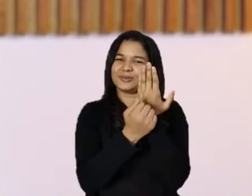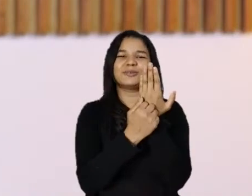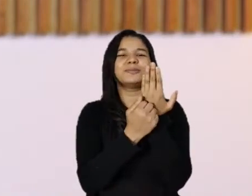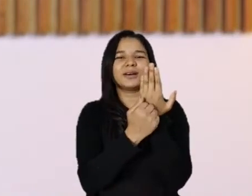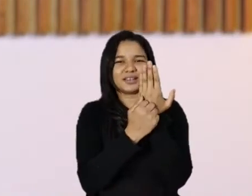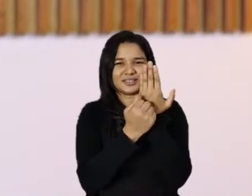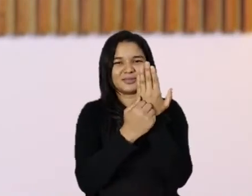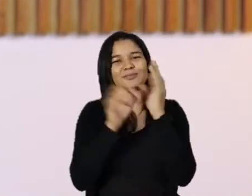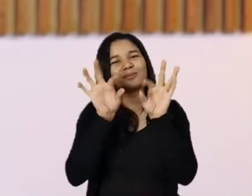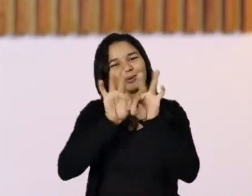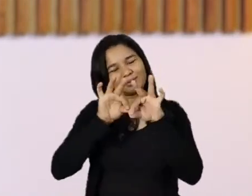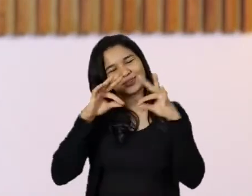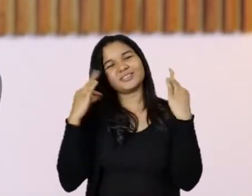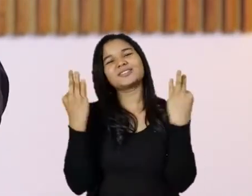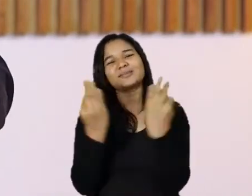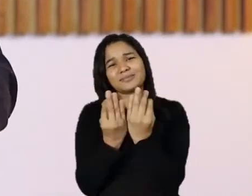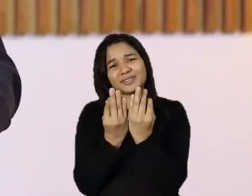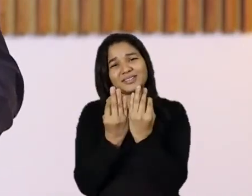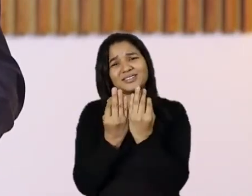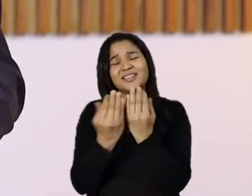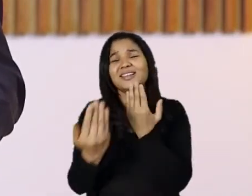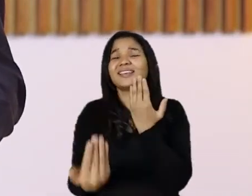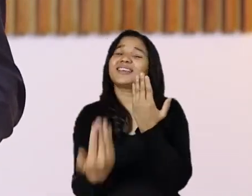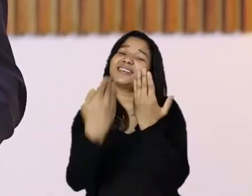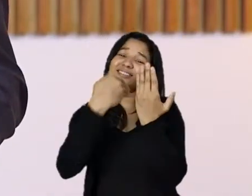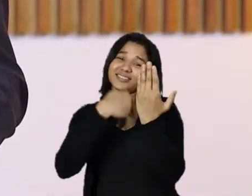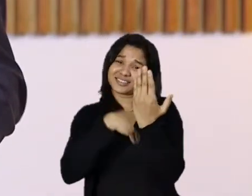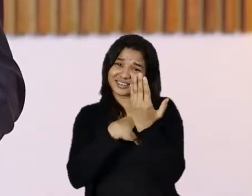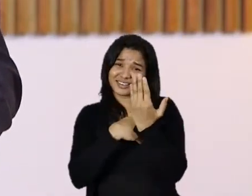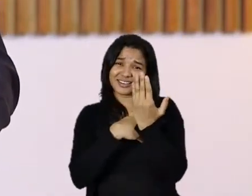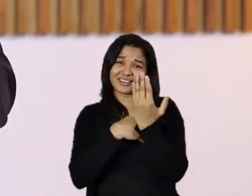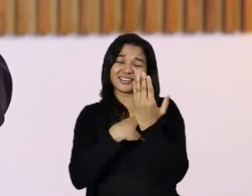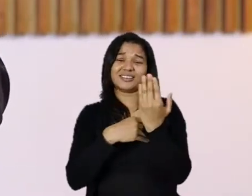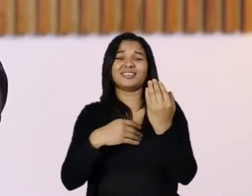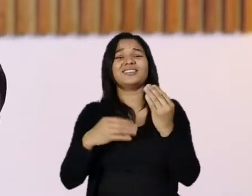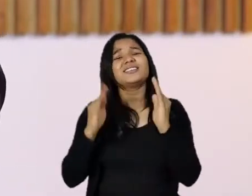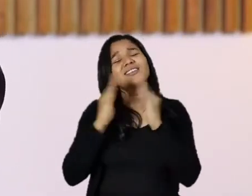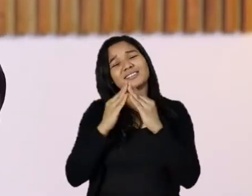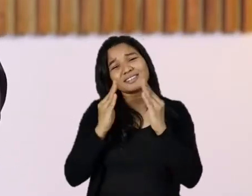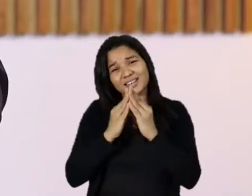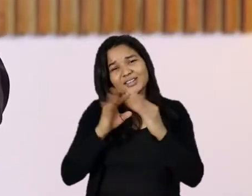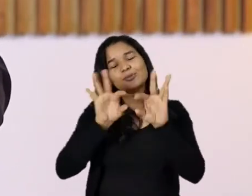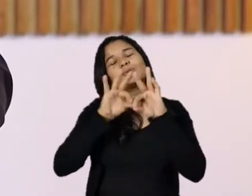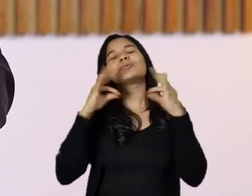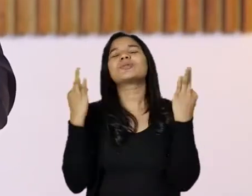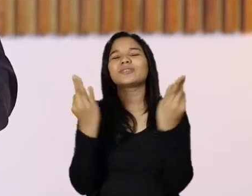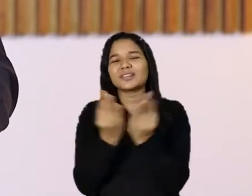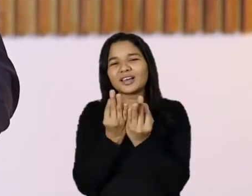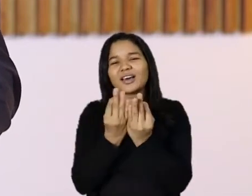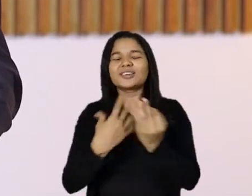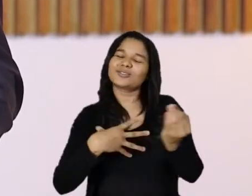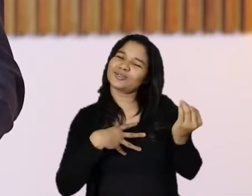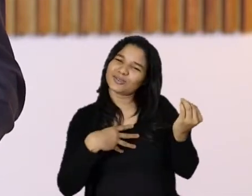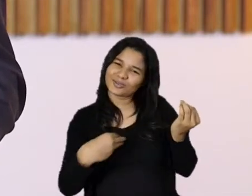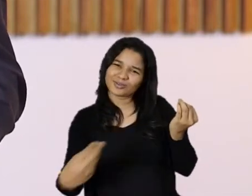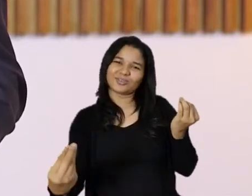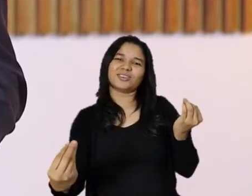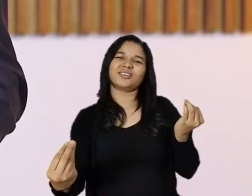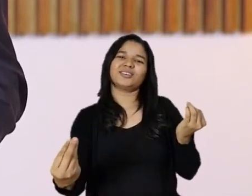das famílias, nos lares, converter os pais aos filhos, os filhos aos seus pais. Agora, eu gostaria